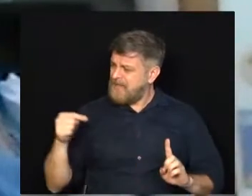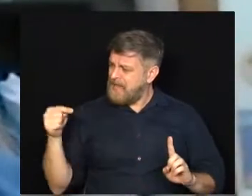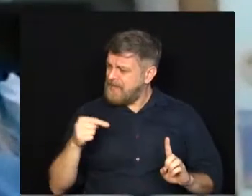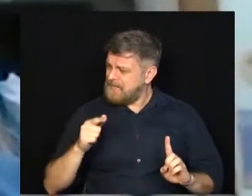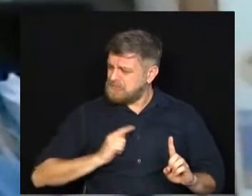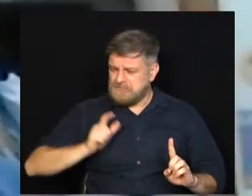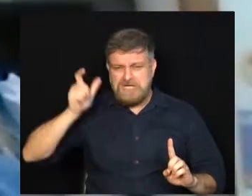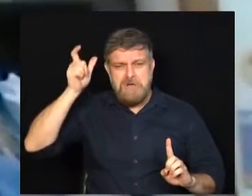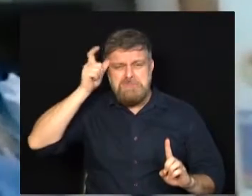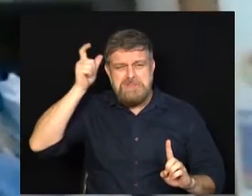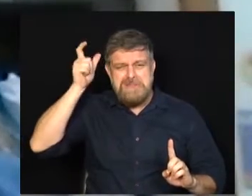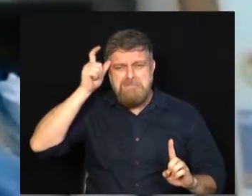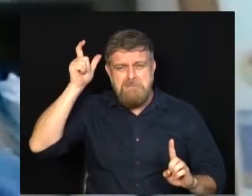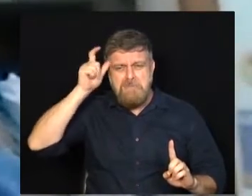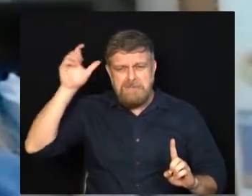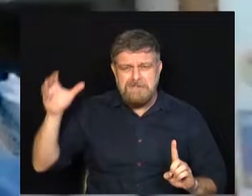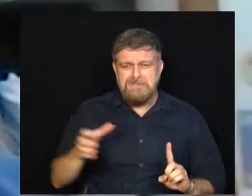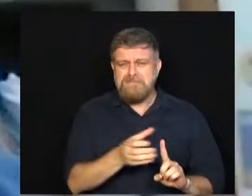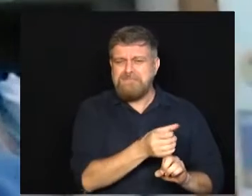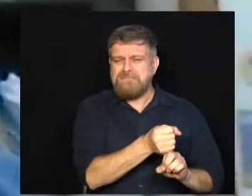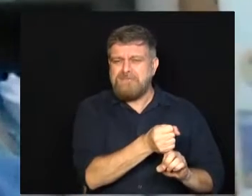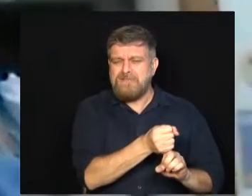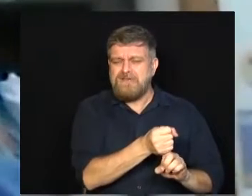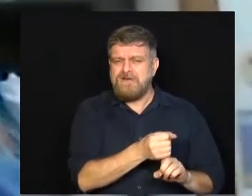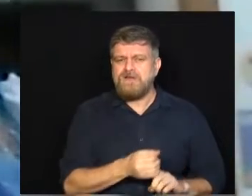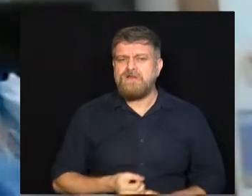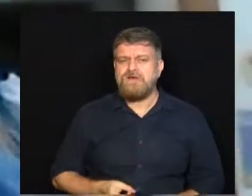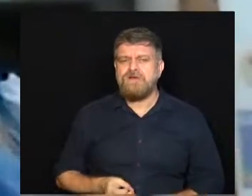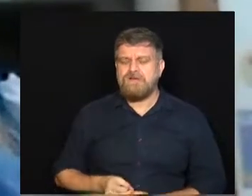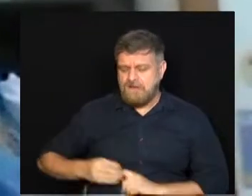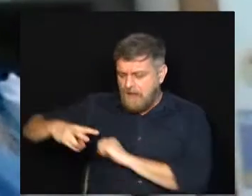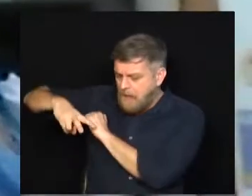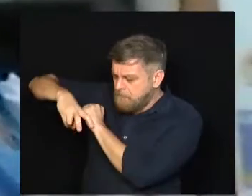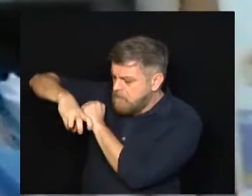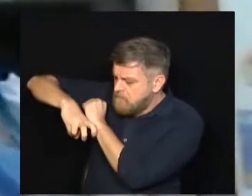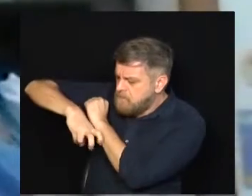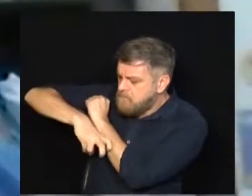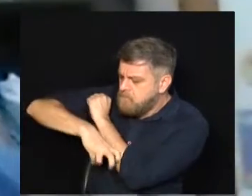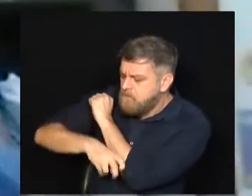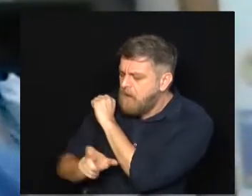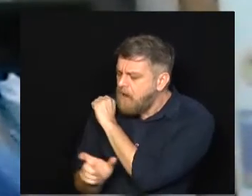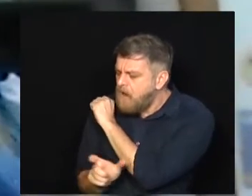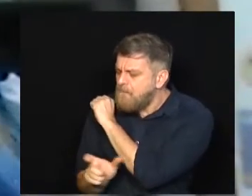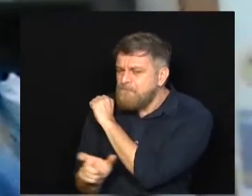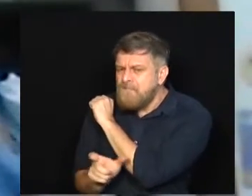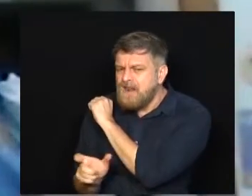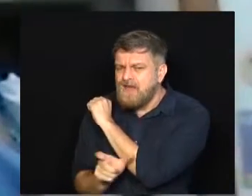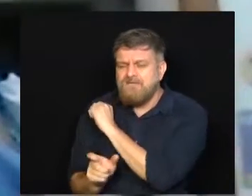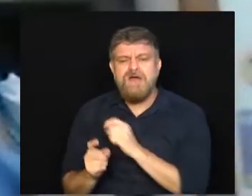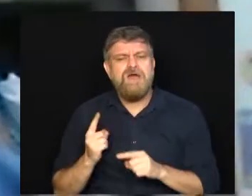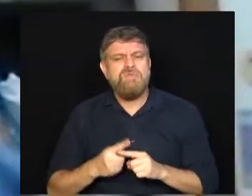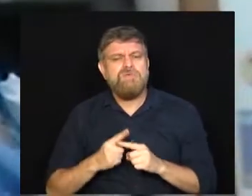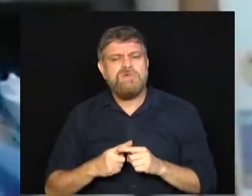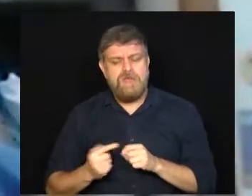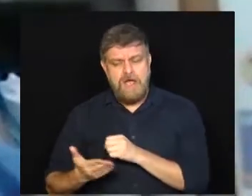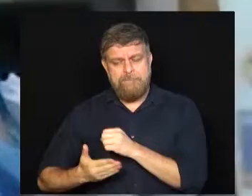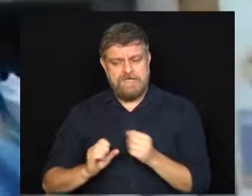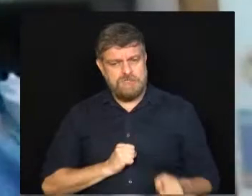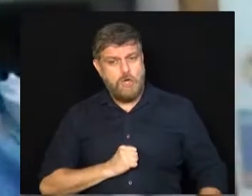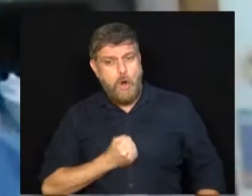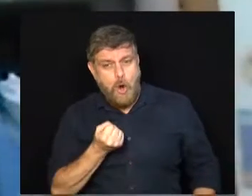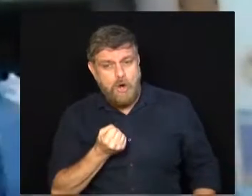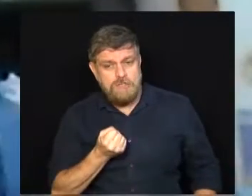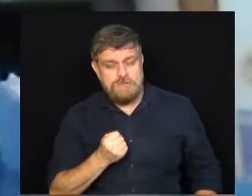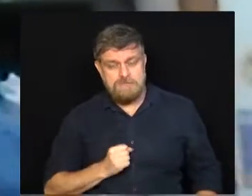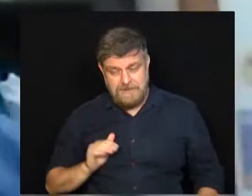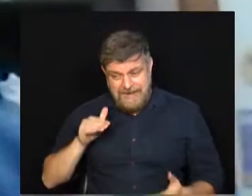vem essa expressão? Qual é a origem dessa expressão? Pois bem, o discurso de ódio mata. Então,